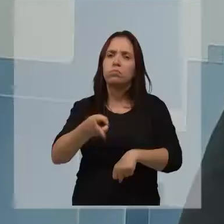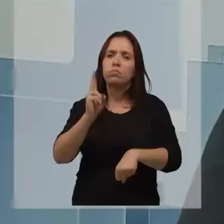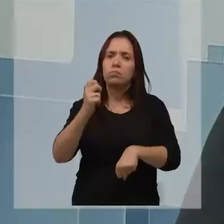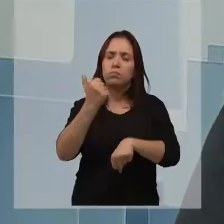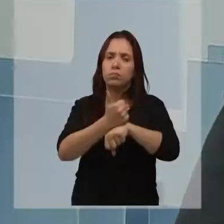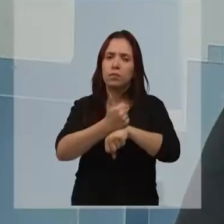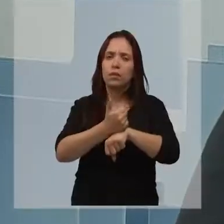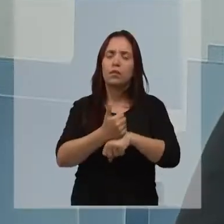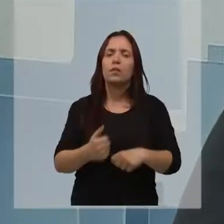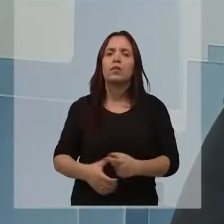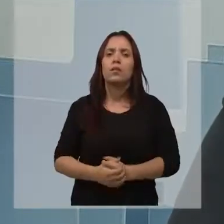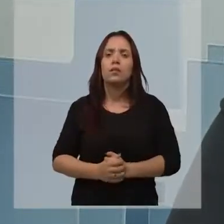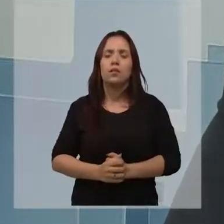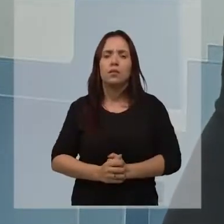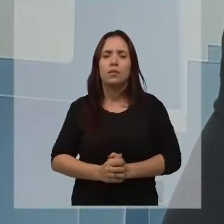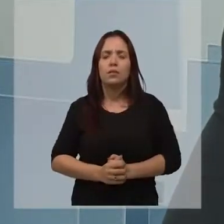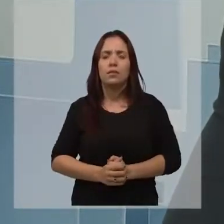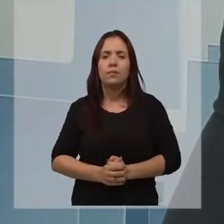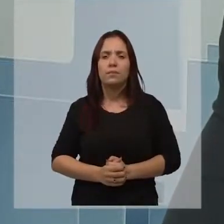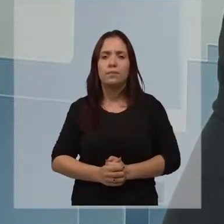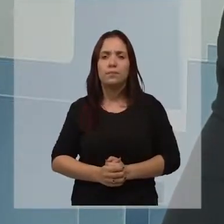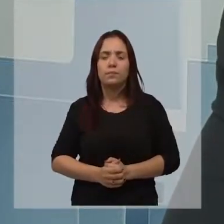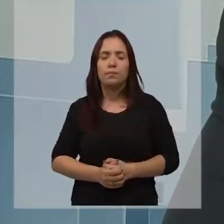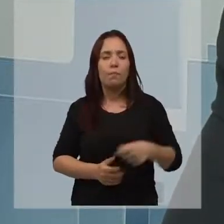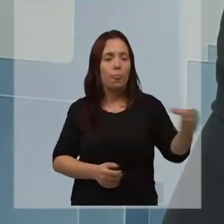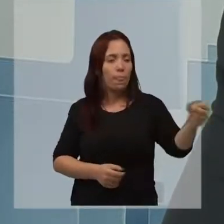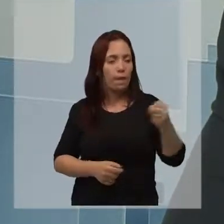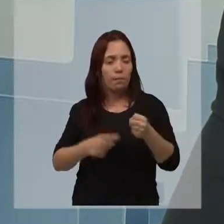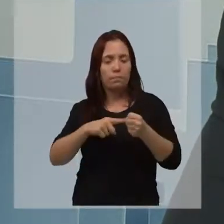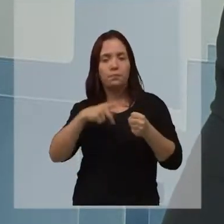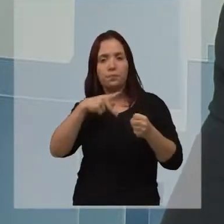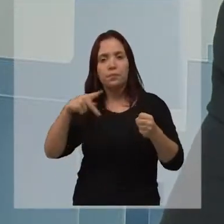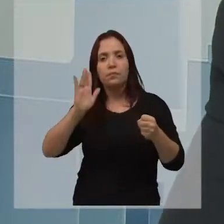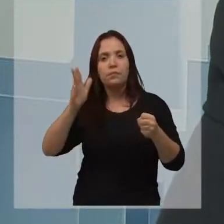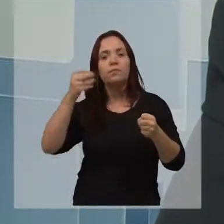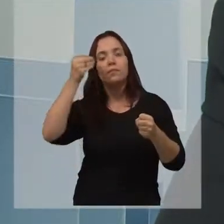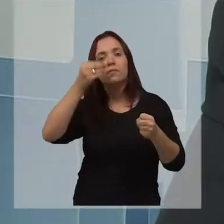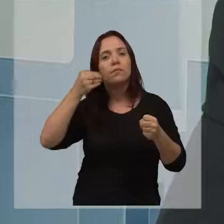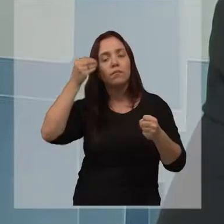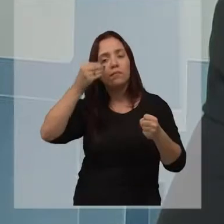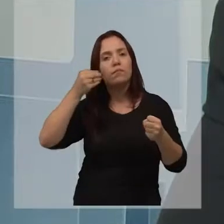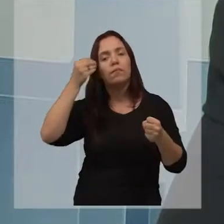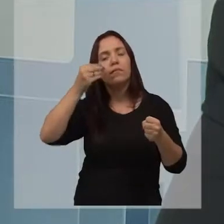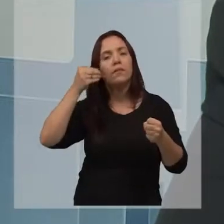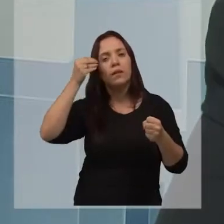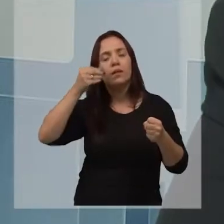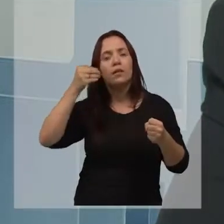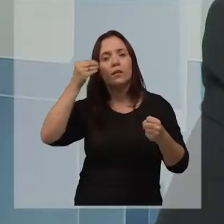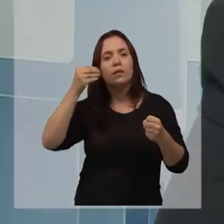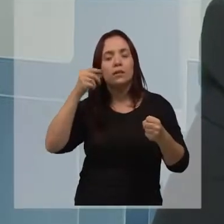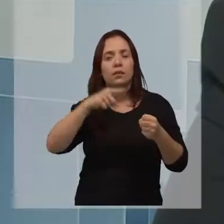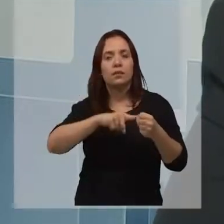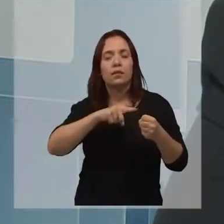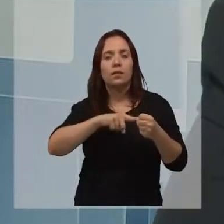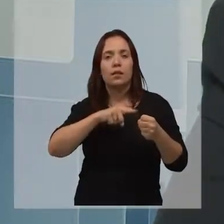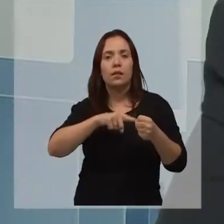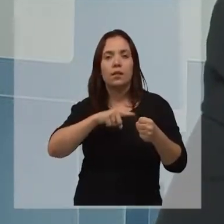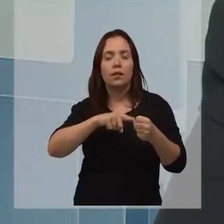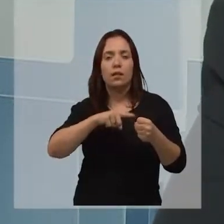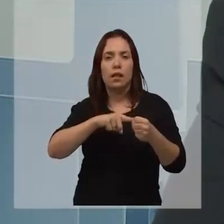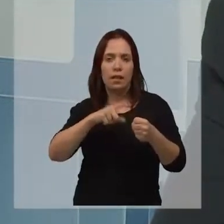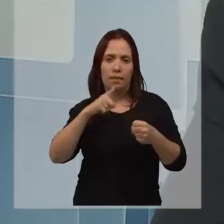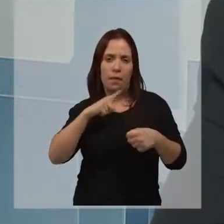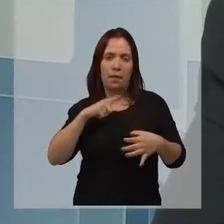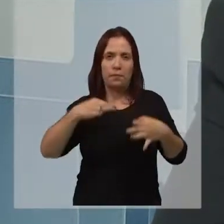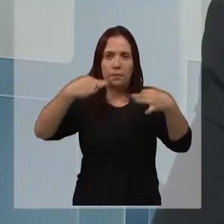corretamente. Pegou um presidente que já tinha experiência, não é esse vestal de dignidade, todo mundo nós sabemos que não